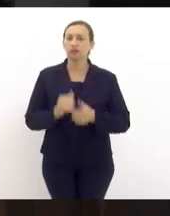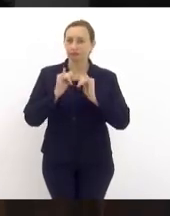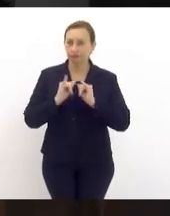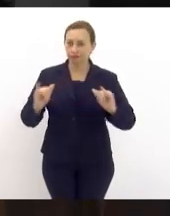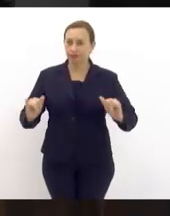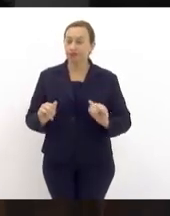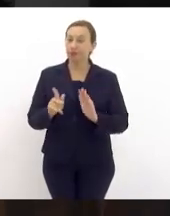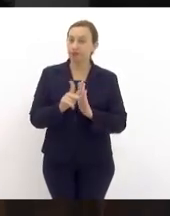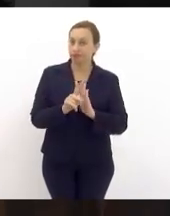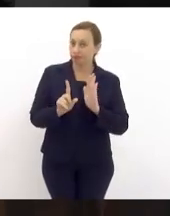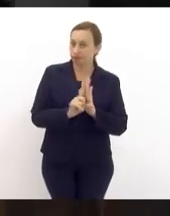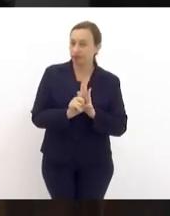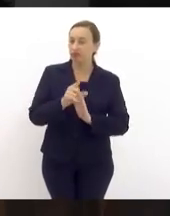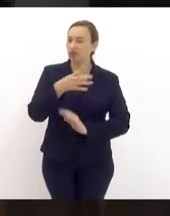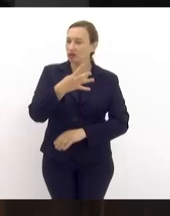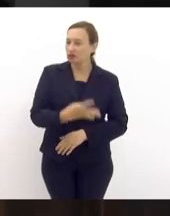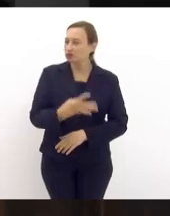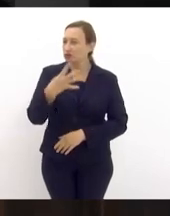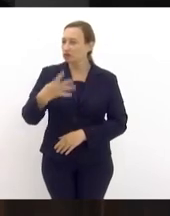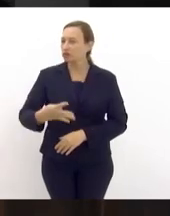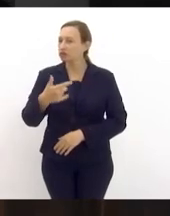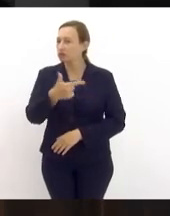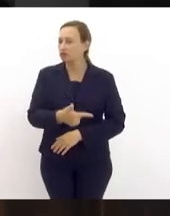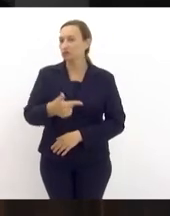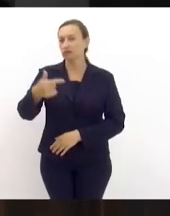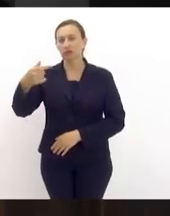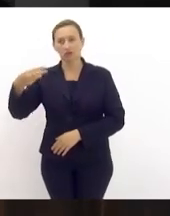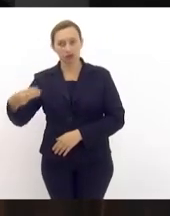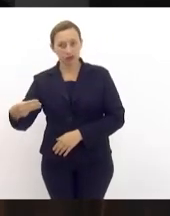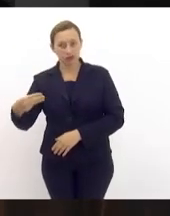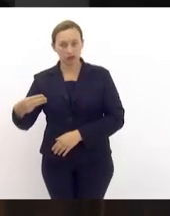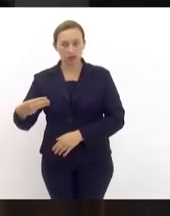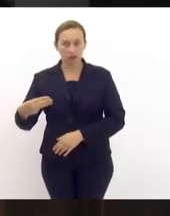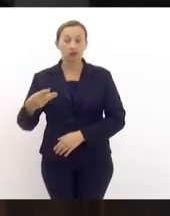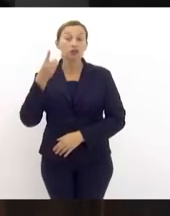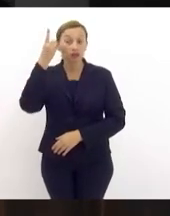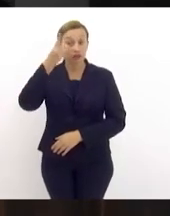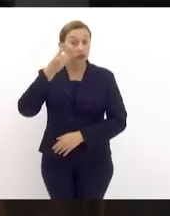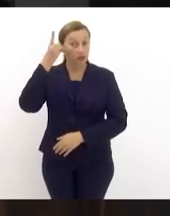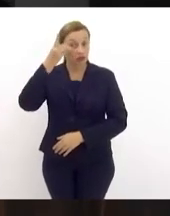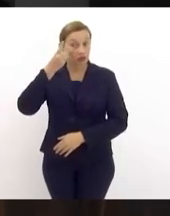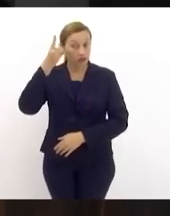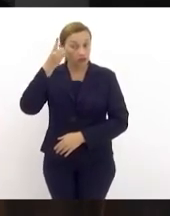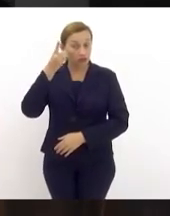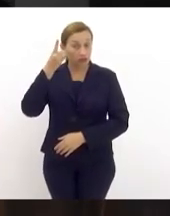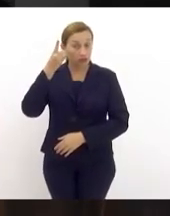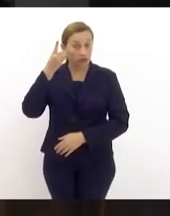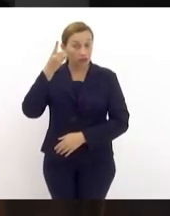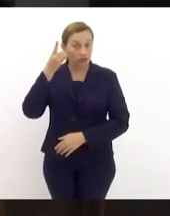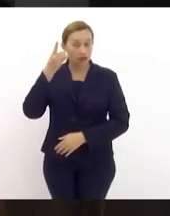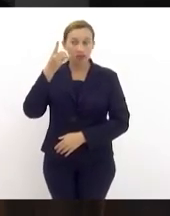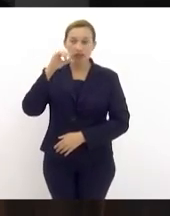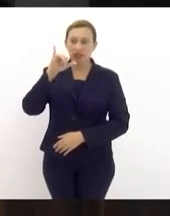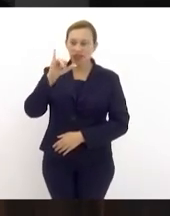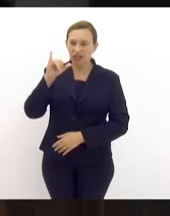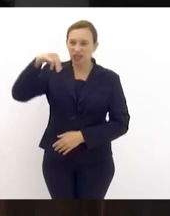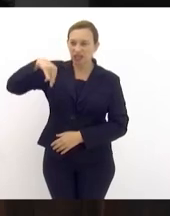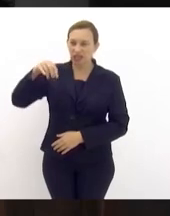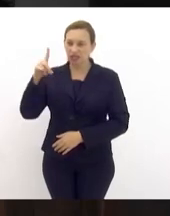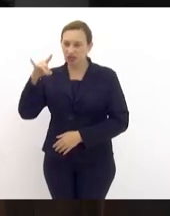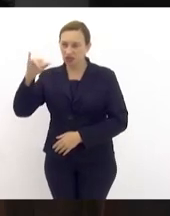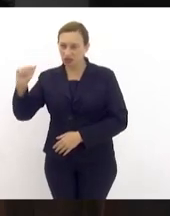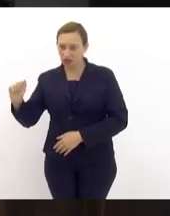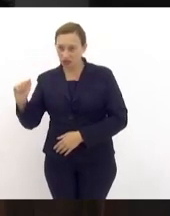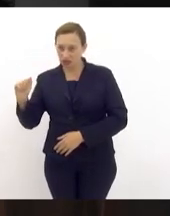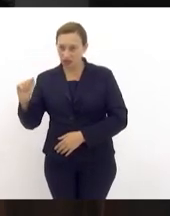Anuncio projeto de lei número 44 de 2023, da deputada Índia Armelau, que dispõe